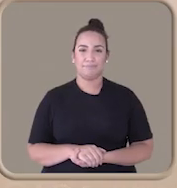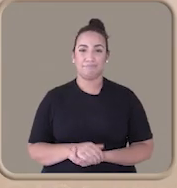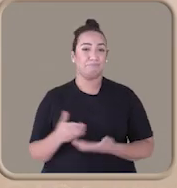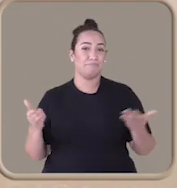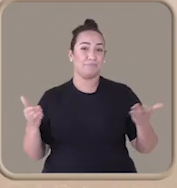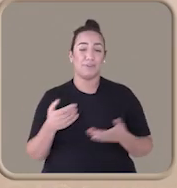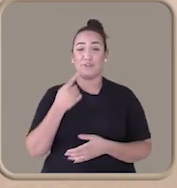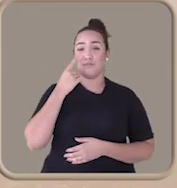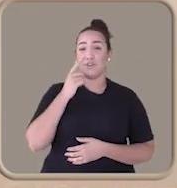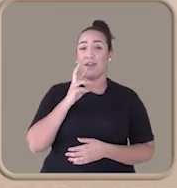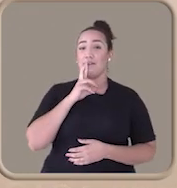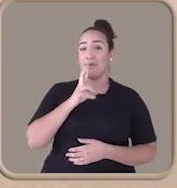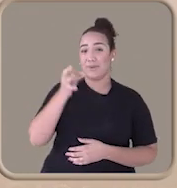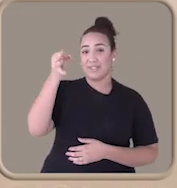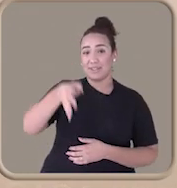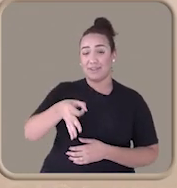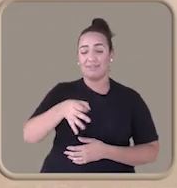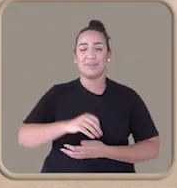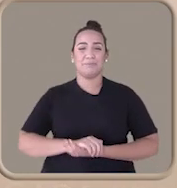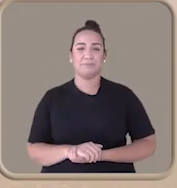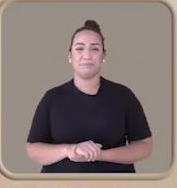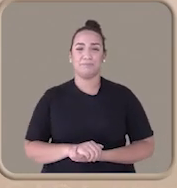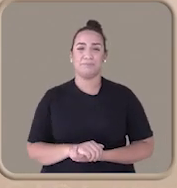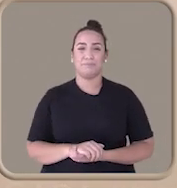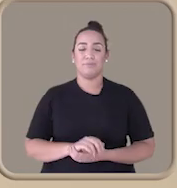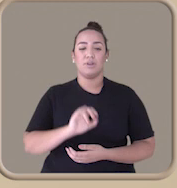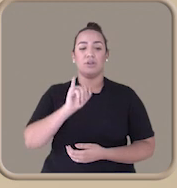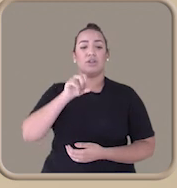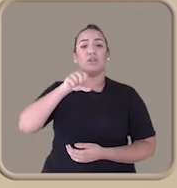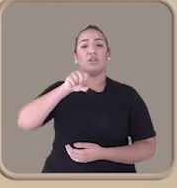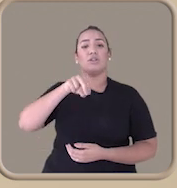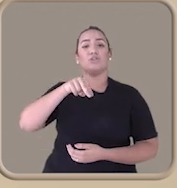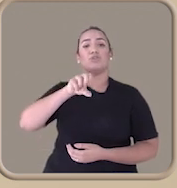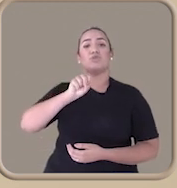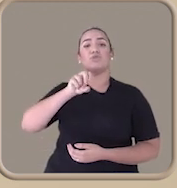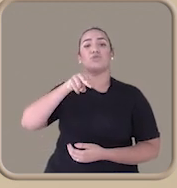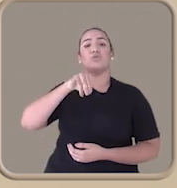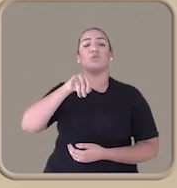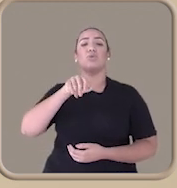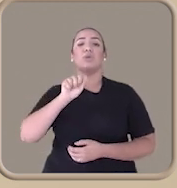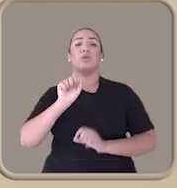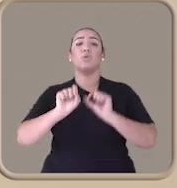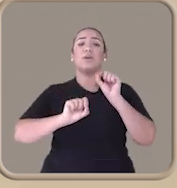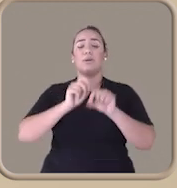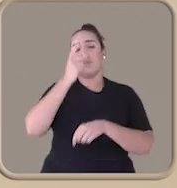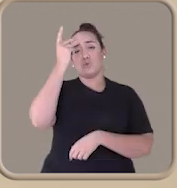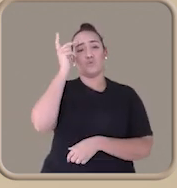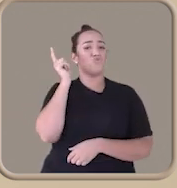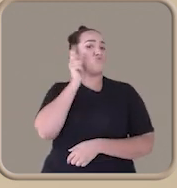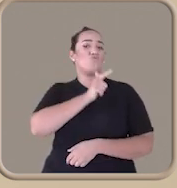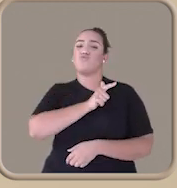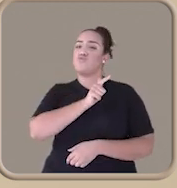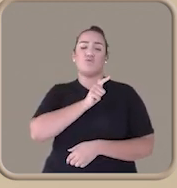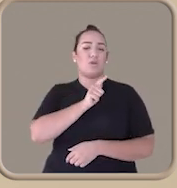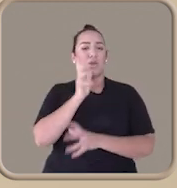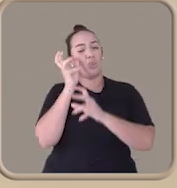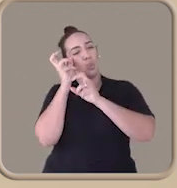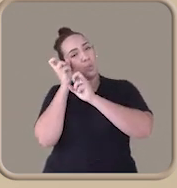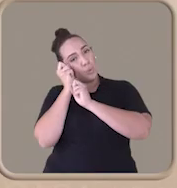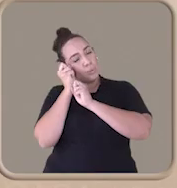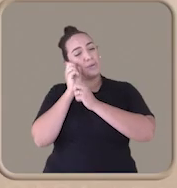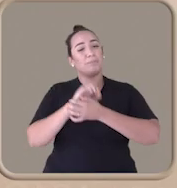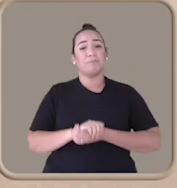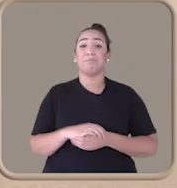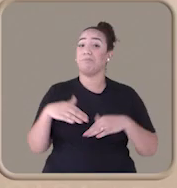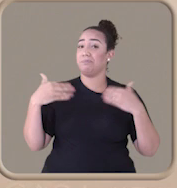Vamos ver qual é a resposta correta? Insônia é a falta de sono ou dificuldade para dormir. Sabemos então